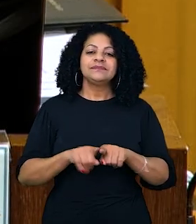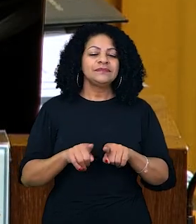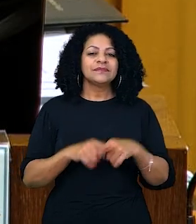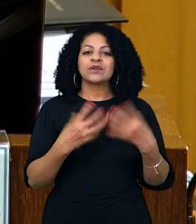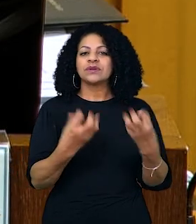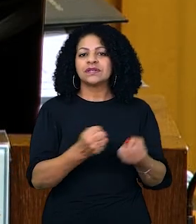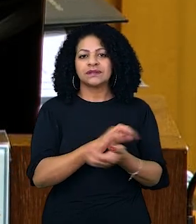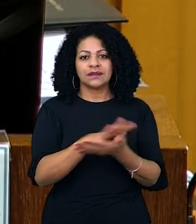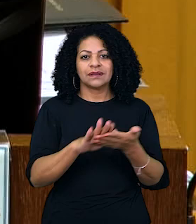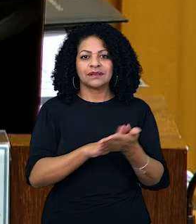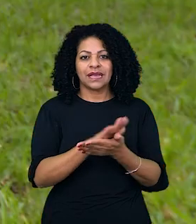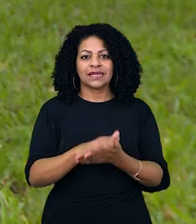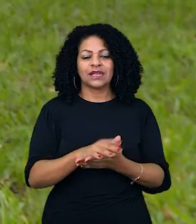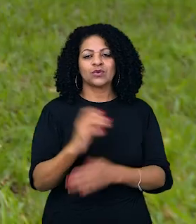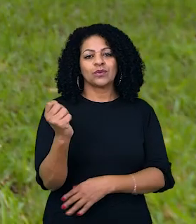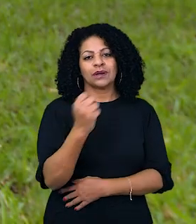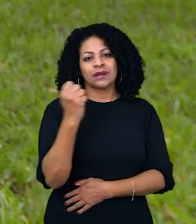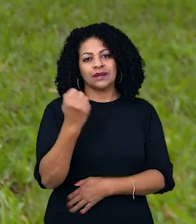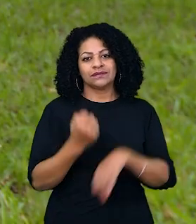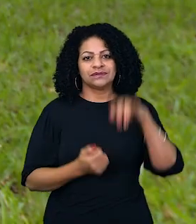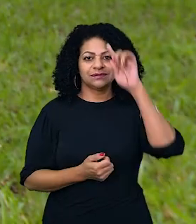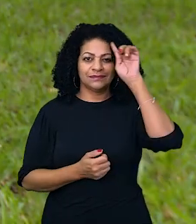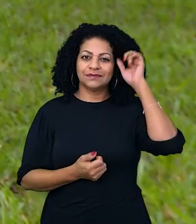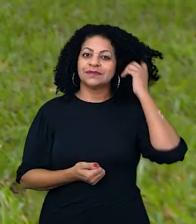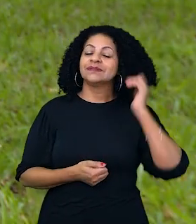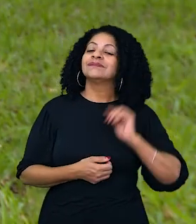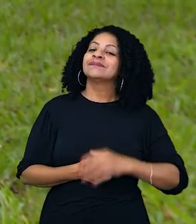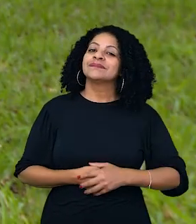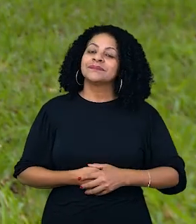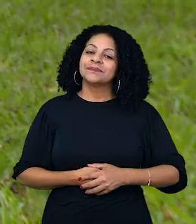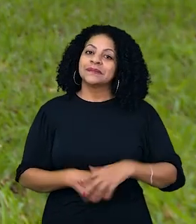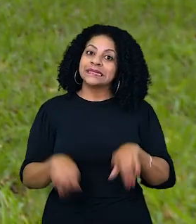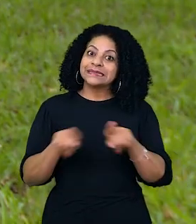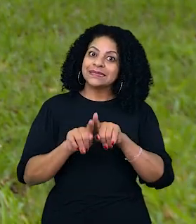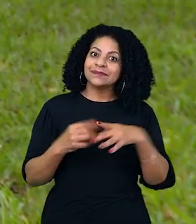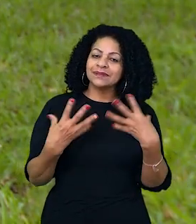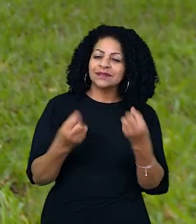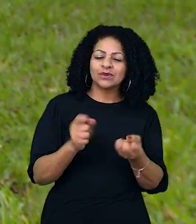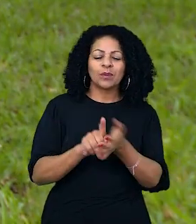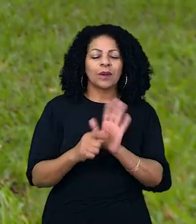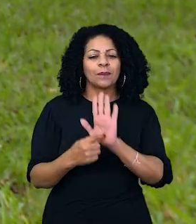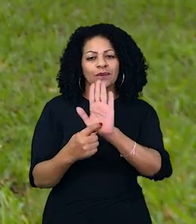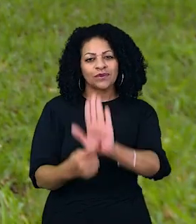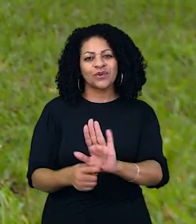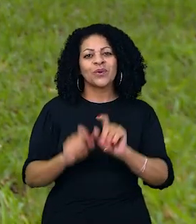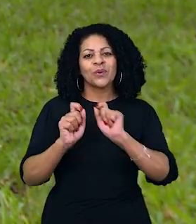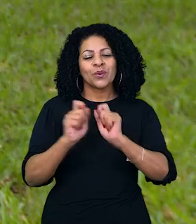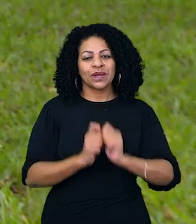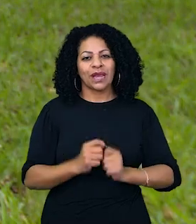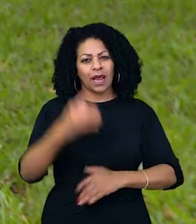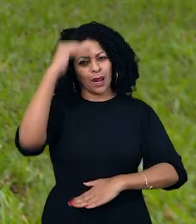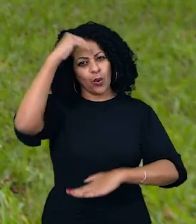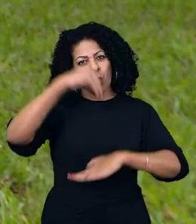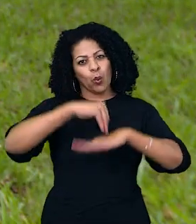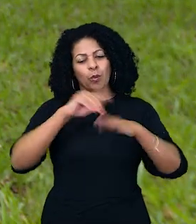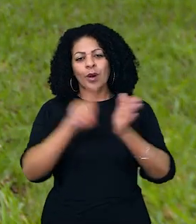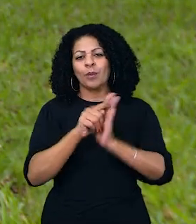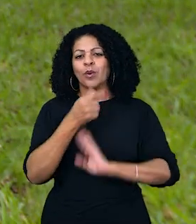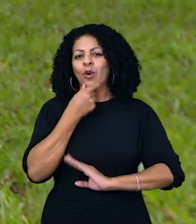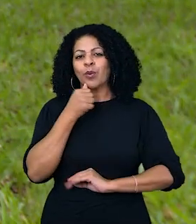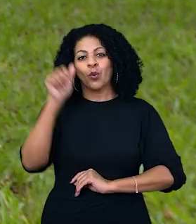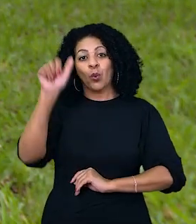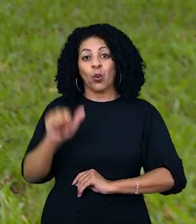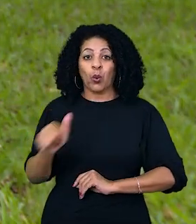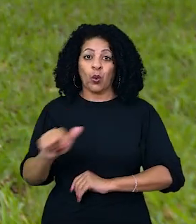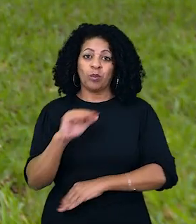negar provimento ao agravo interno. Dessa forma, o colegiado considerou que ficou demonstrada a culpa exclusiva da vítima,